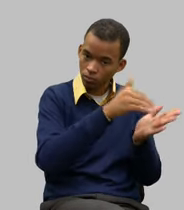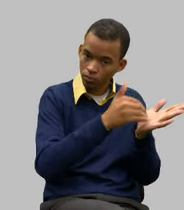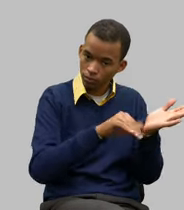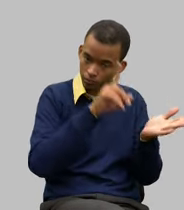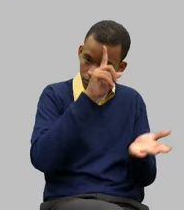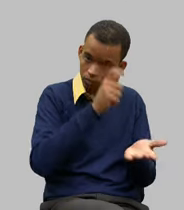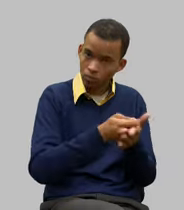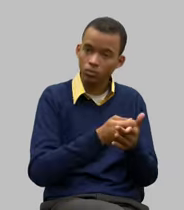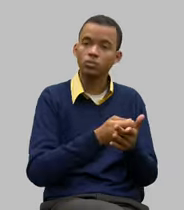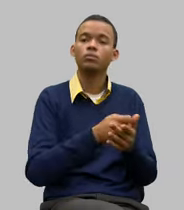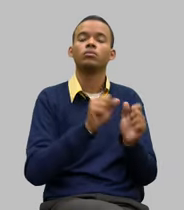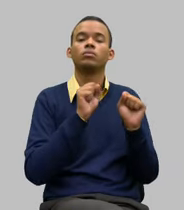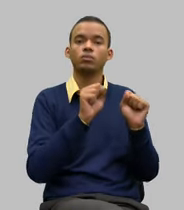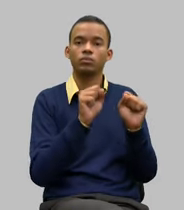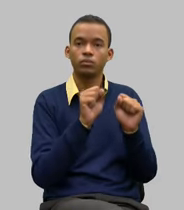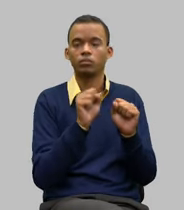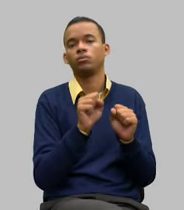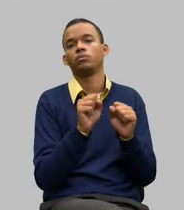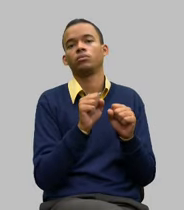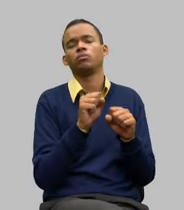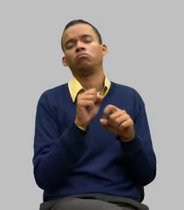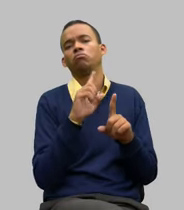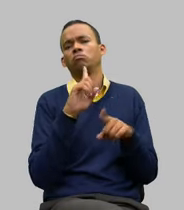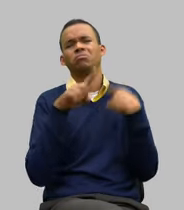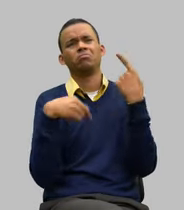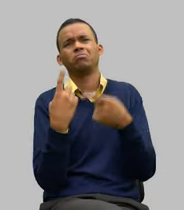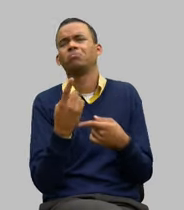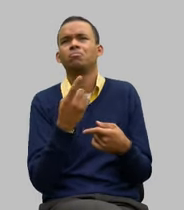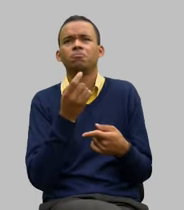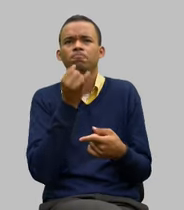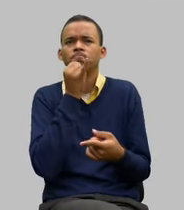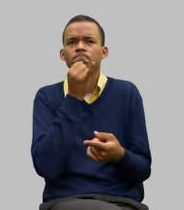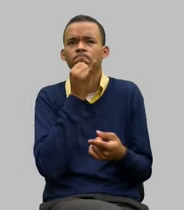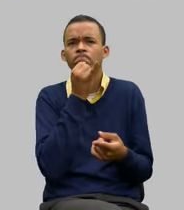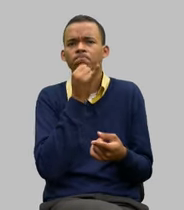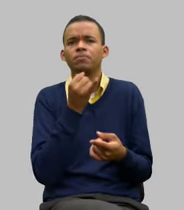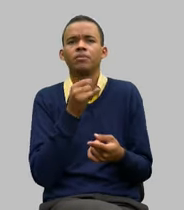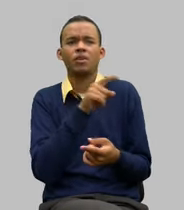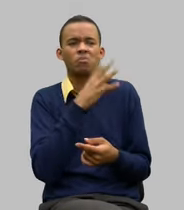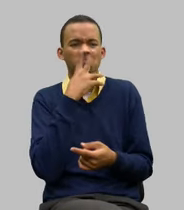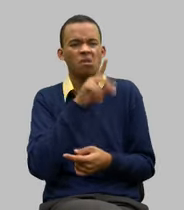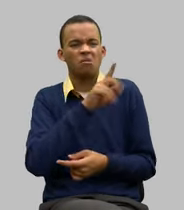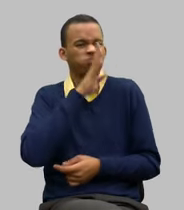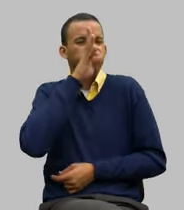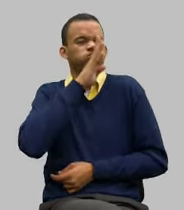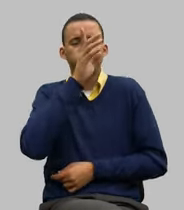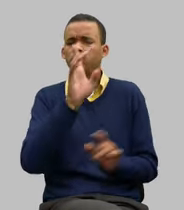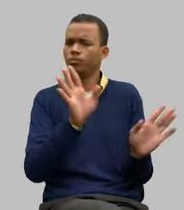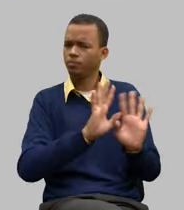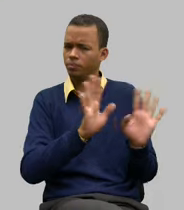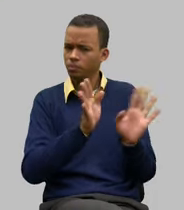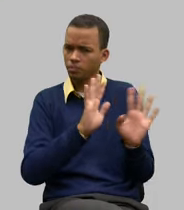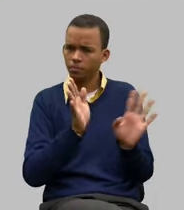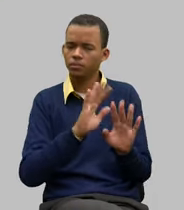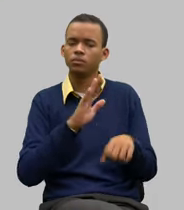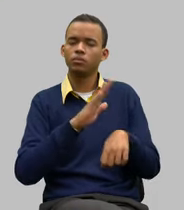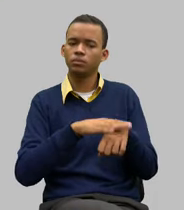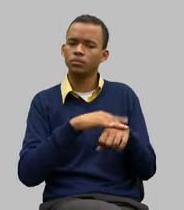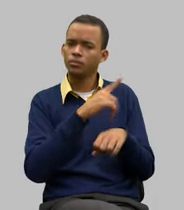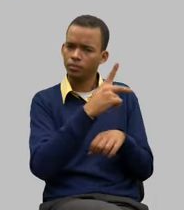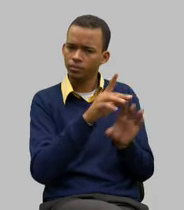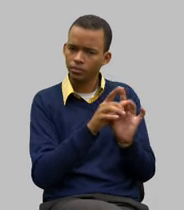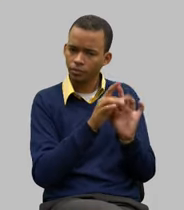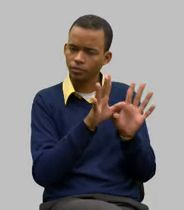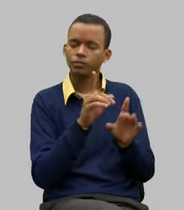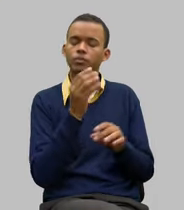não não vai incorrer em nenhum tipo de de exorbitar o poder da delegação Legislativa o sor conhece